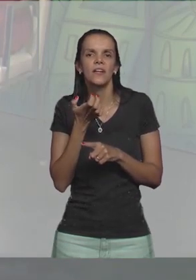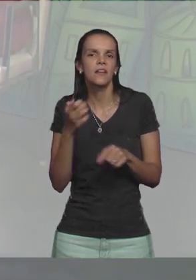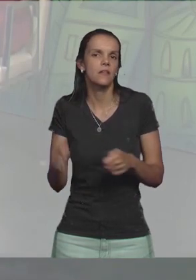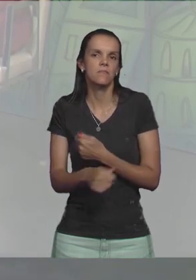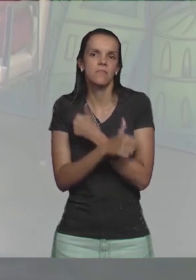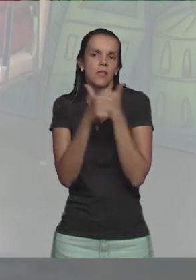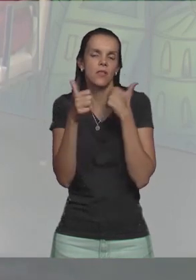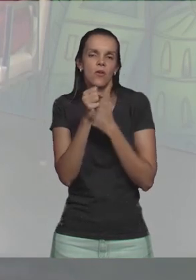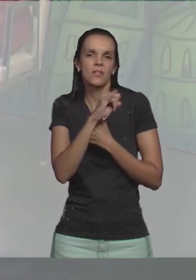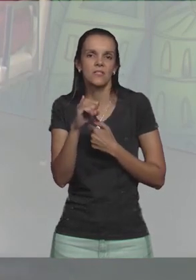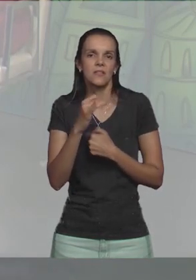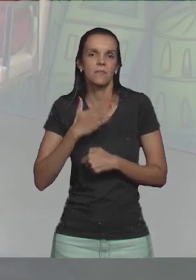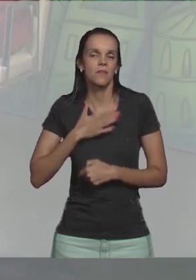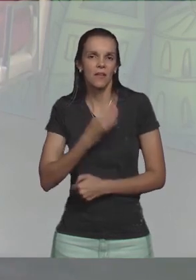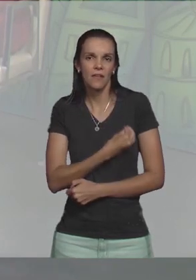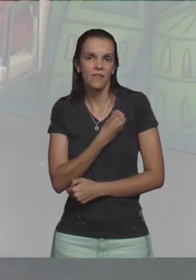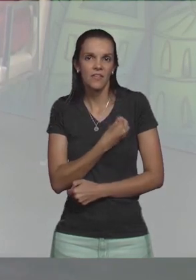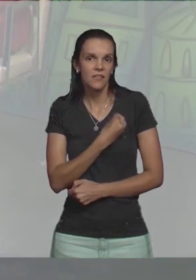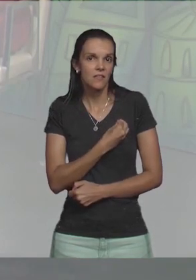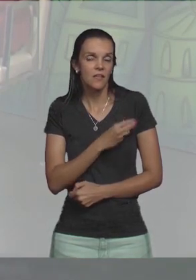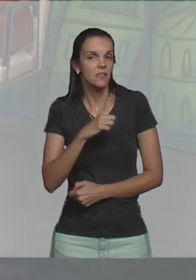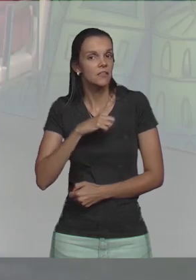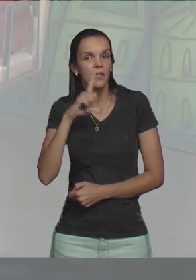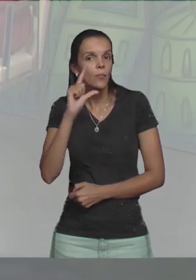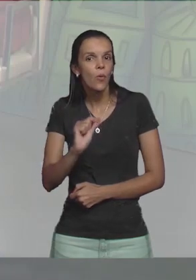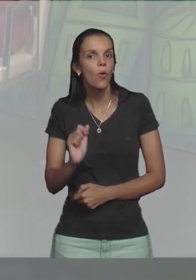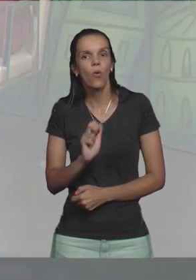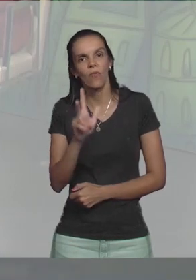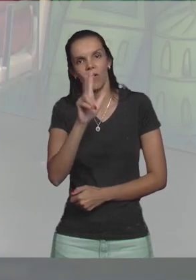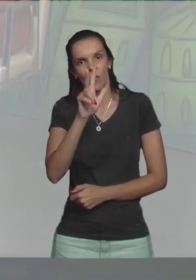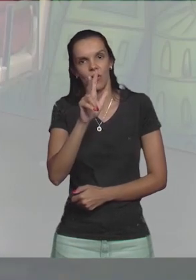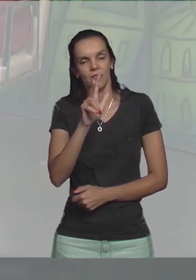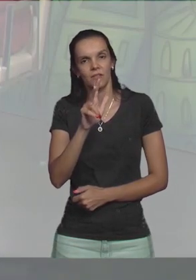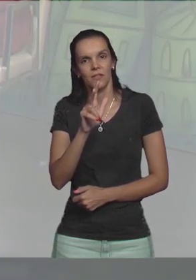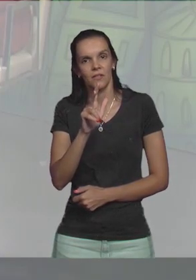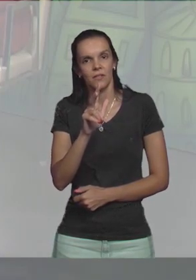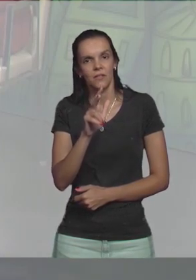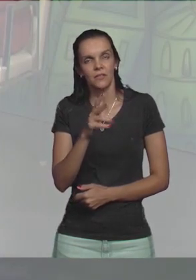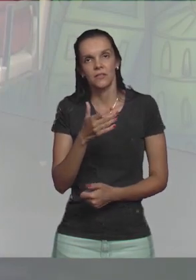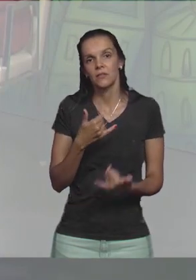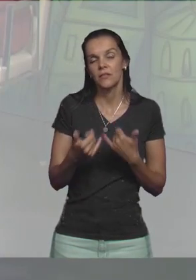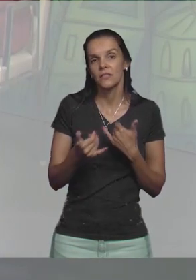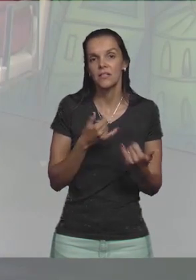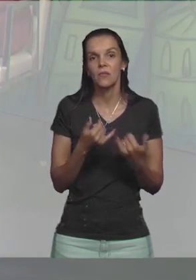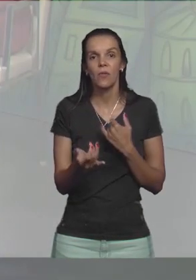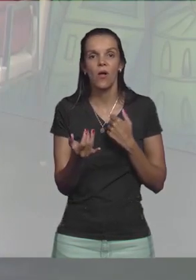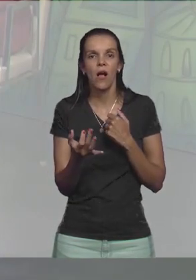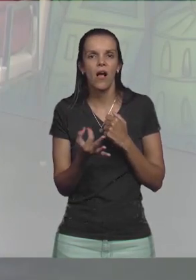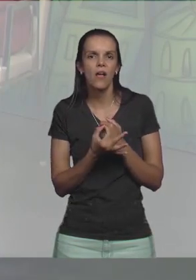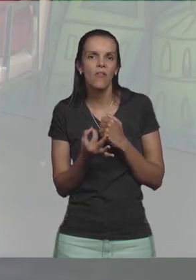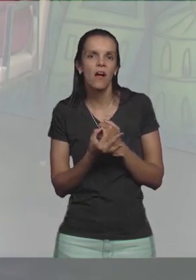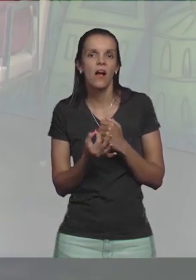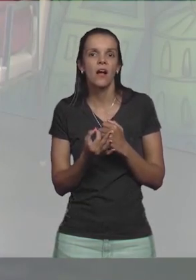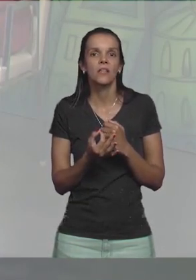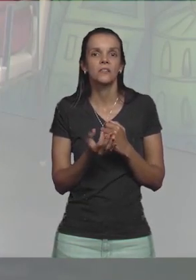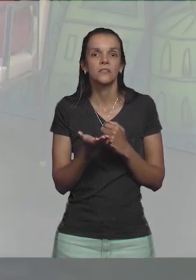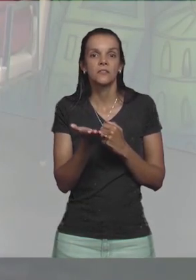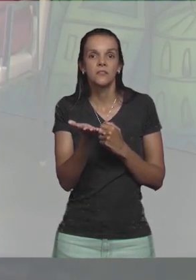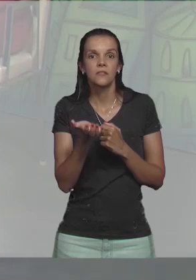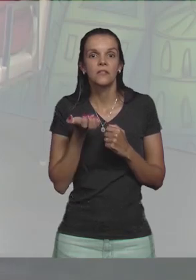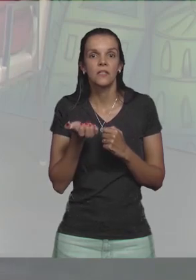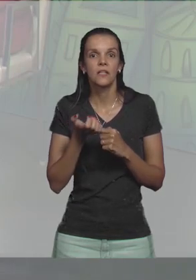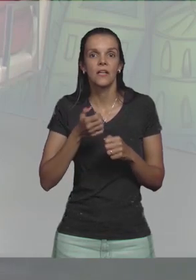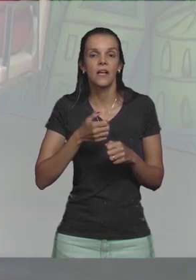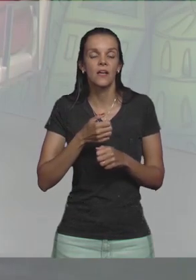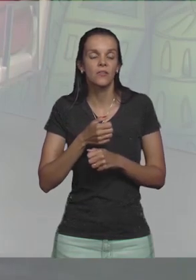alguma coisa melhor, se a minha vida vale tão pouco, né? A pessoa, ela é um advogado e ela está tentando entrar dentro do carro dela e